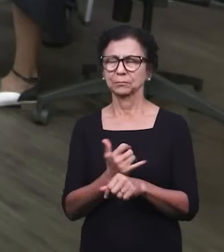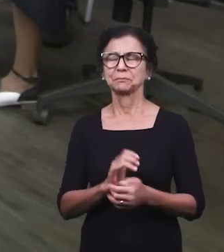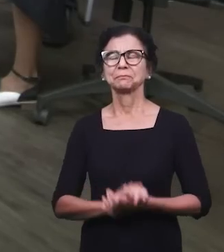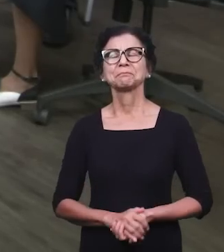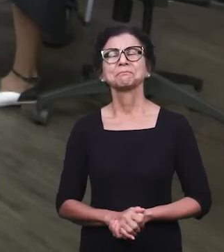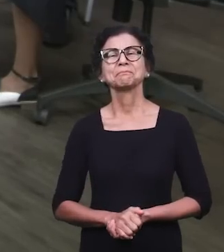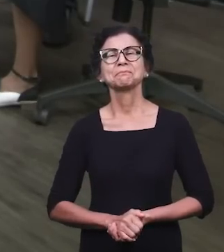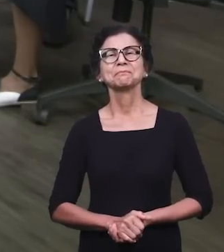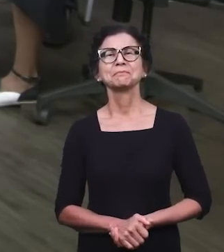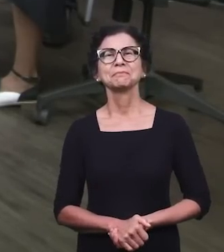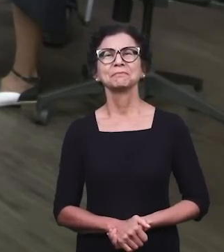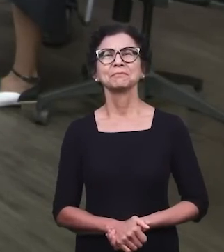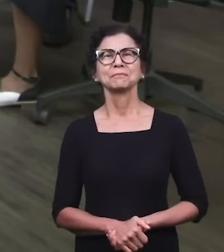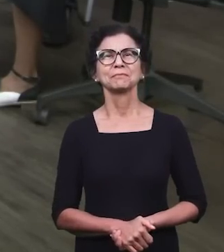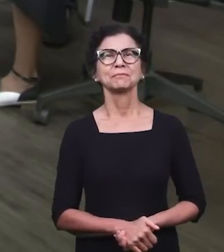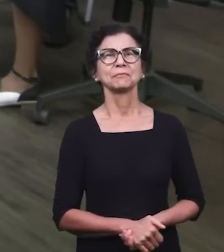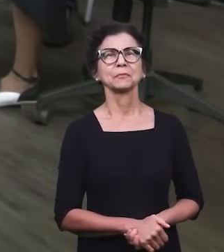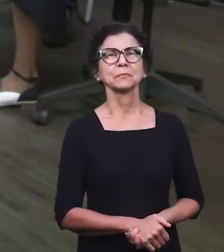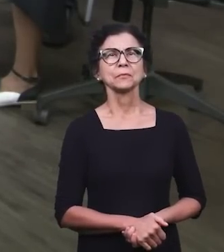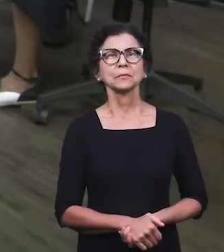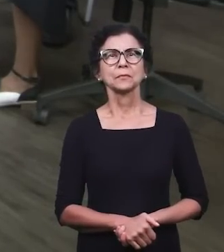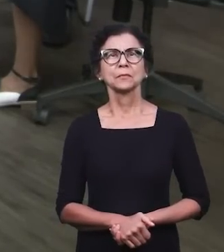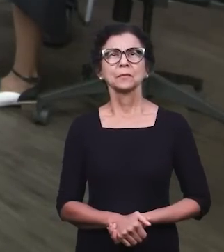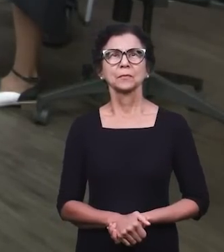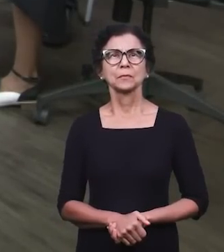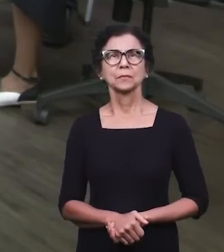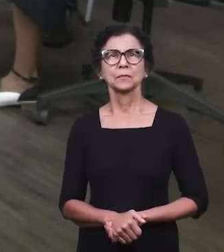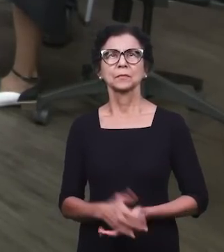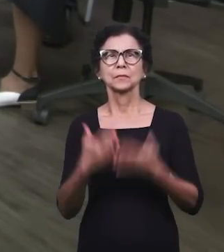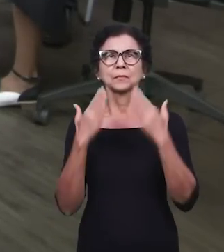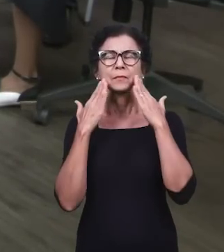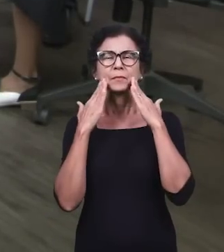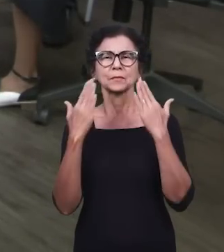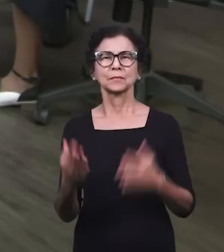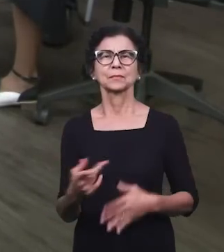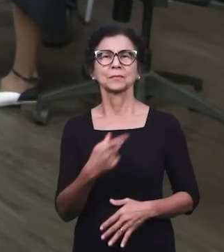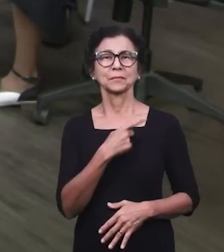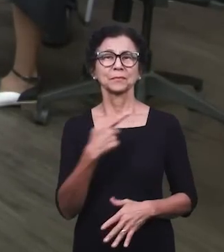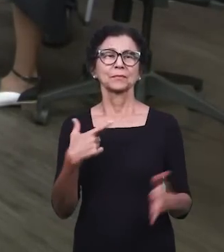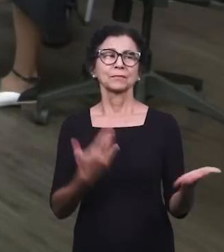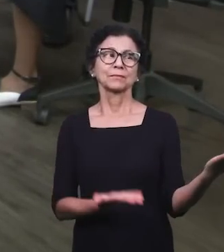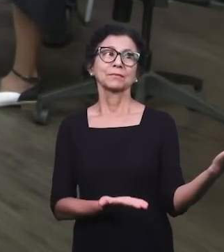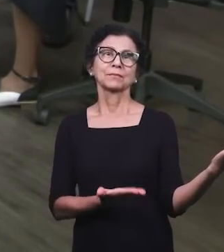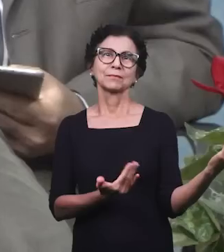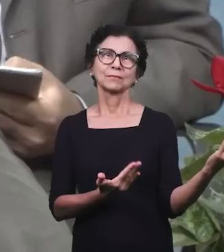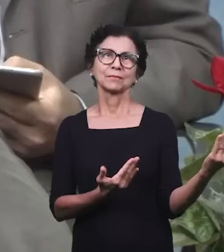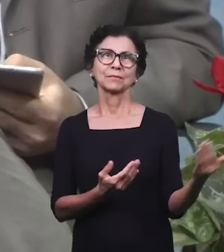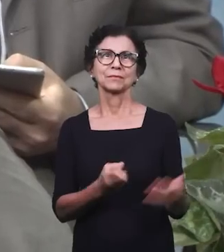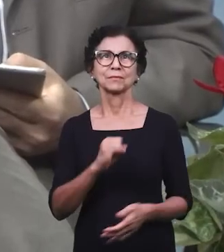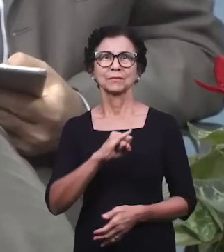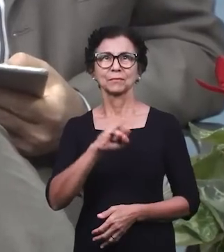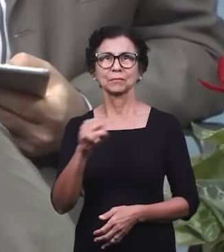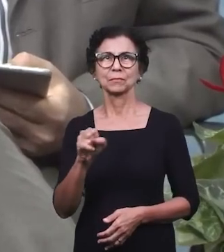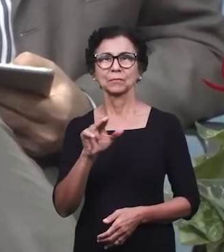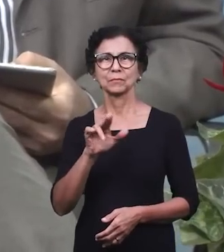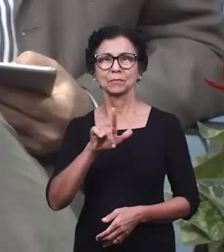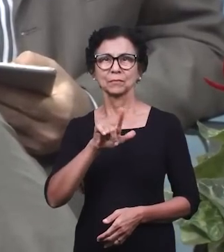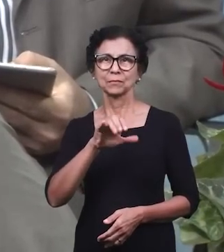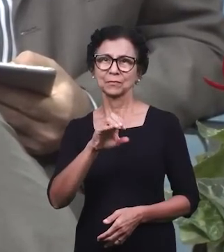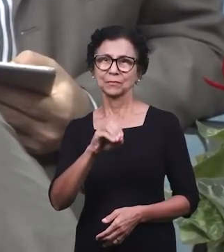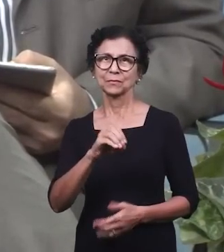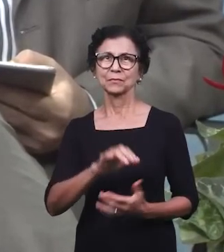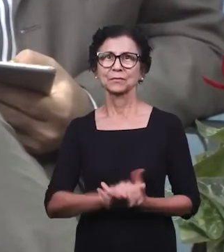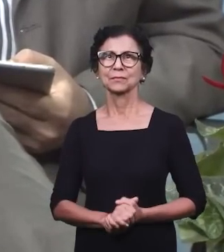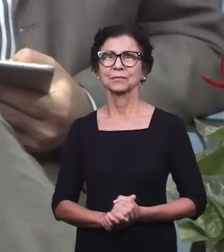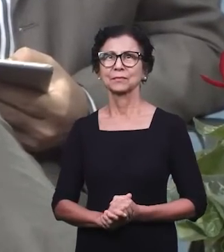aqui apresentando o pastor, o jovem pastor que está comigo aqui, pastor Júlio Filgueiros. Júlio, paz do Senhor. A